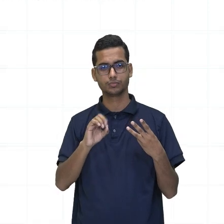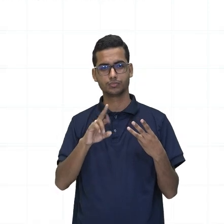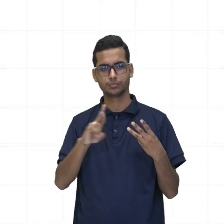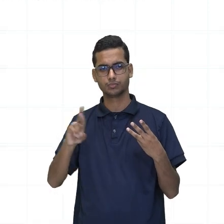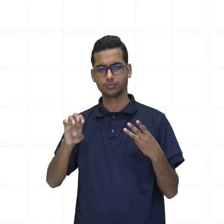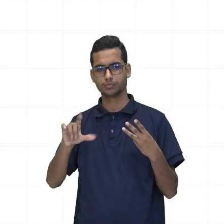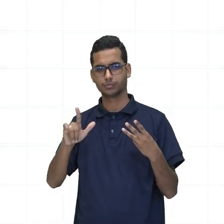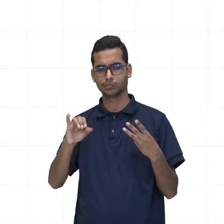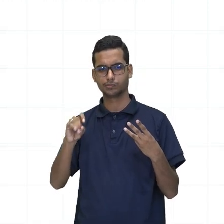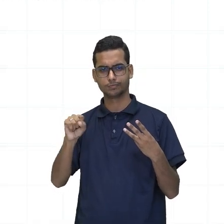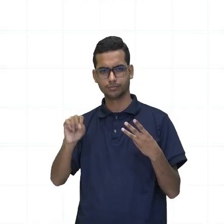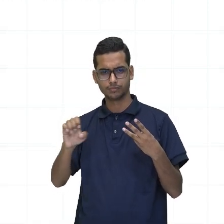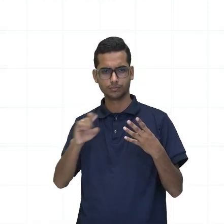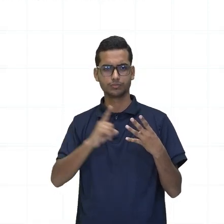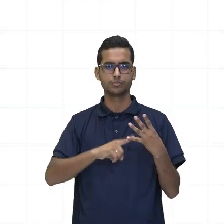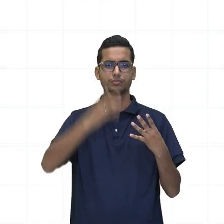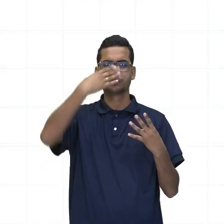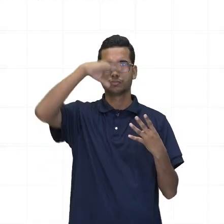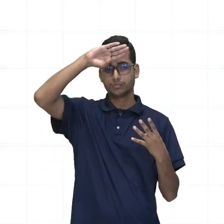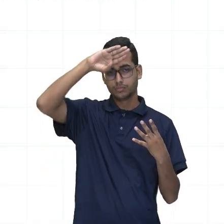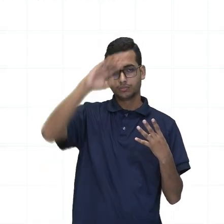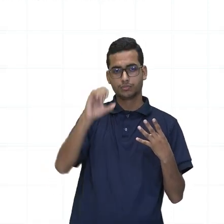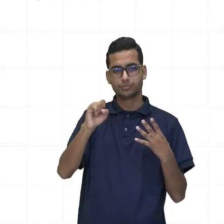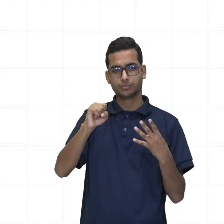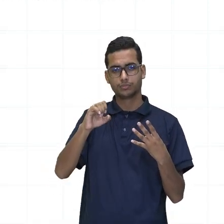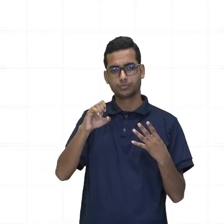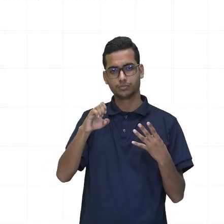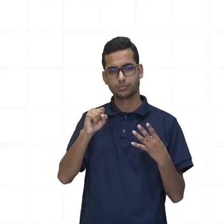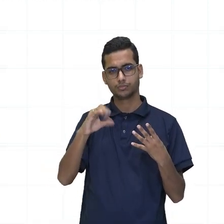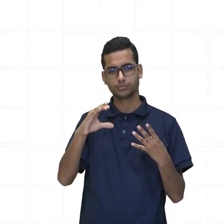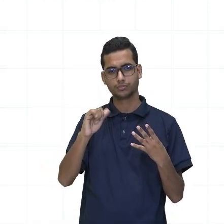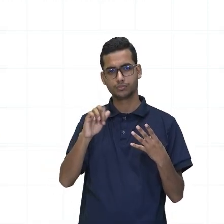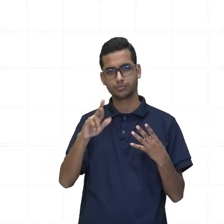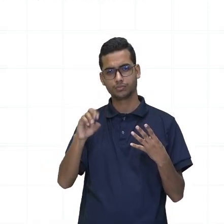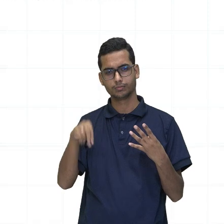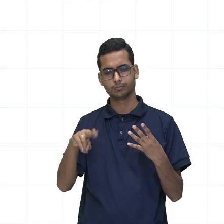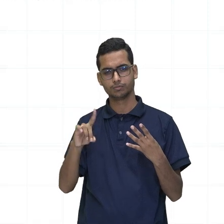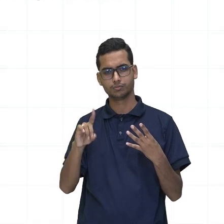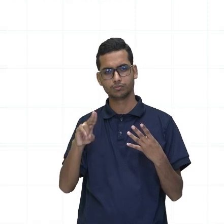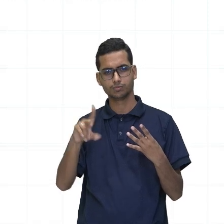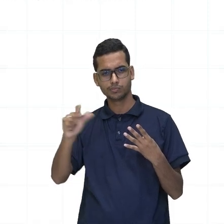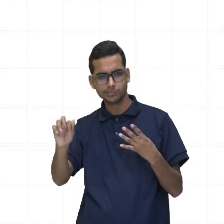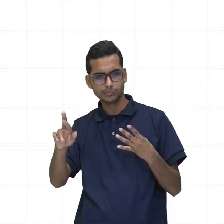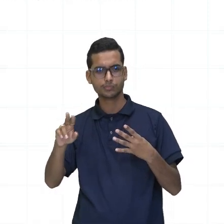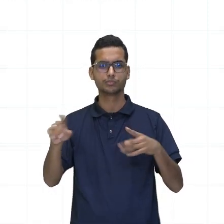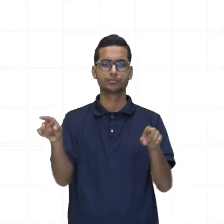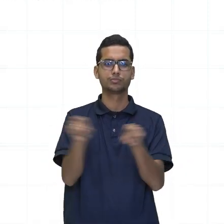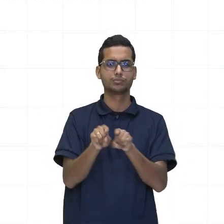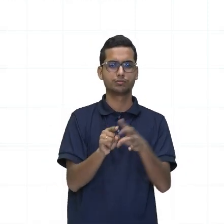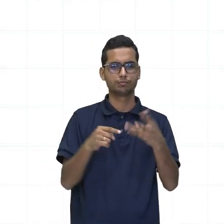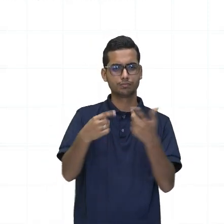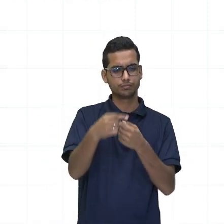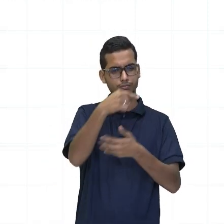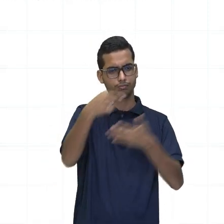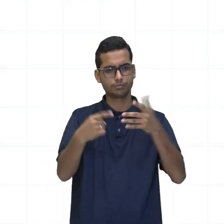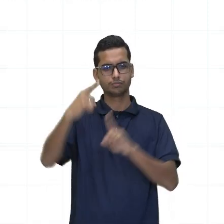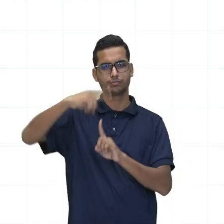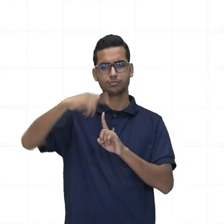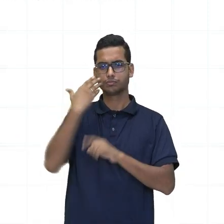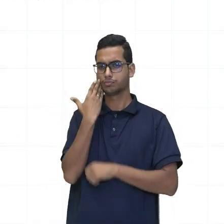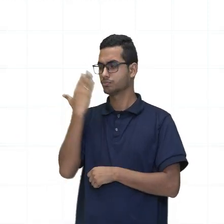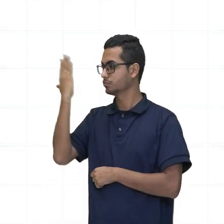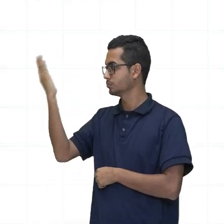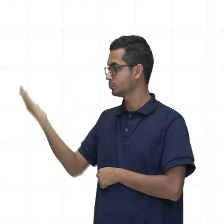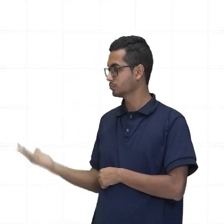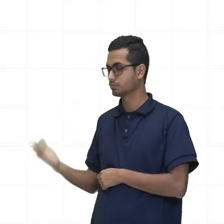escaronodular, encefalite transmitida por carrapatos, tularemia. Todas essas são doenças que podem ser